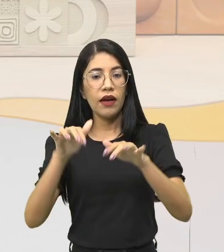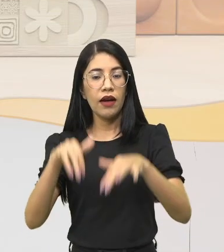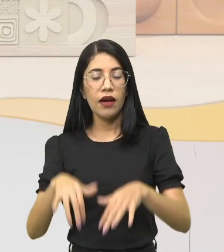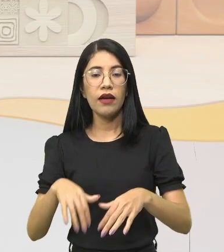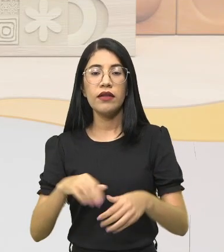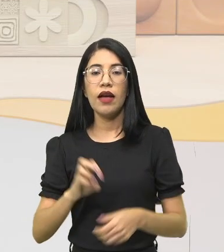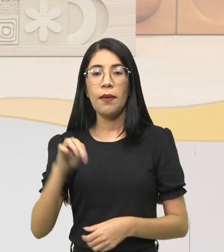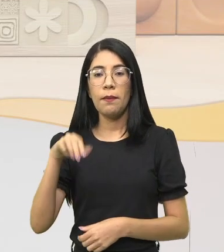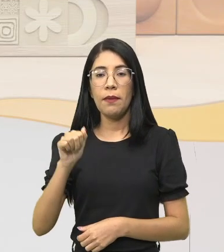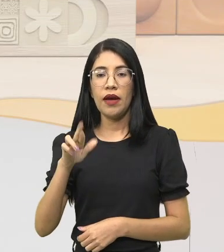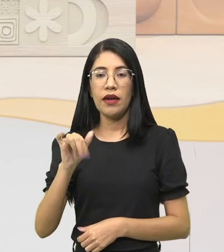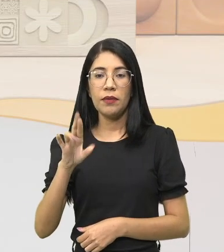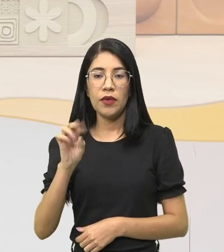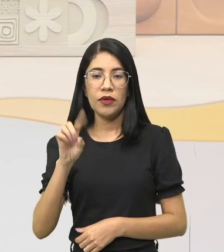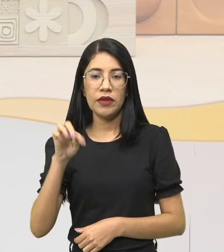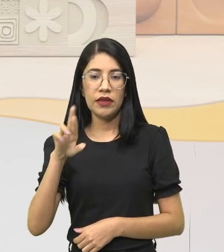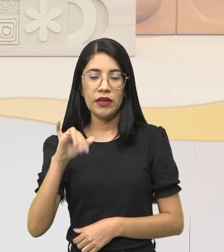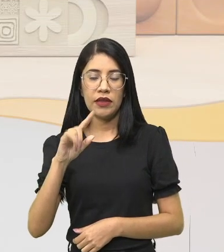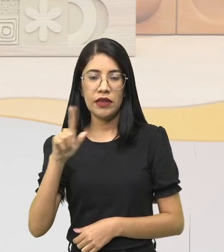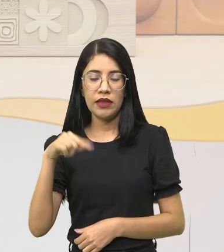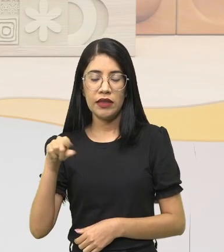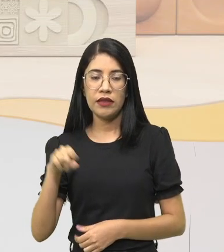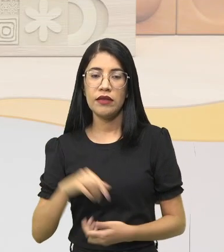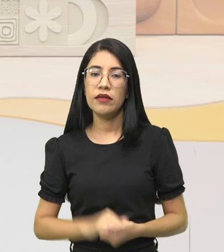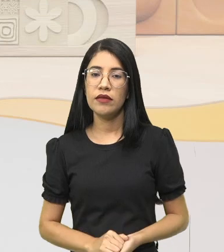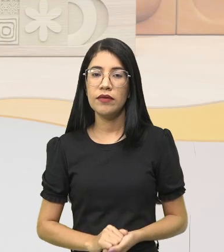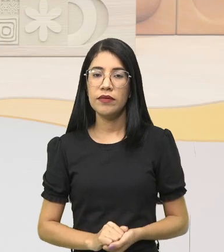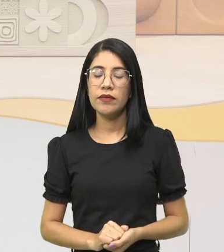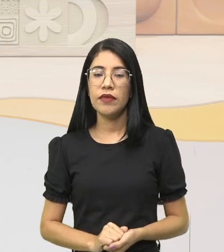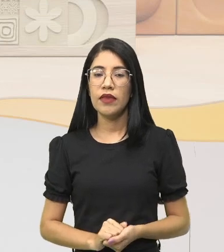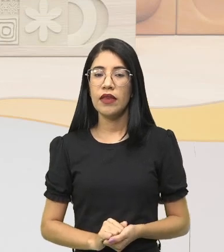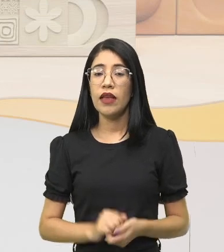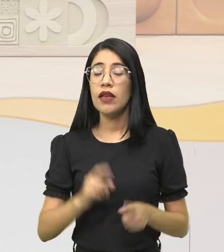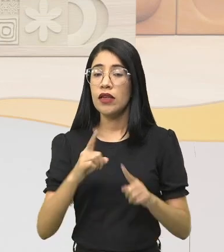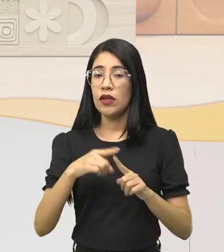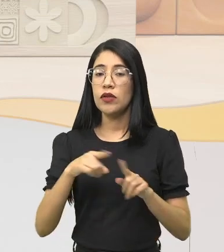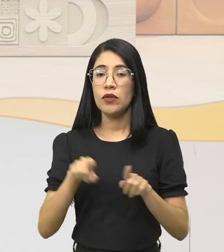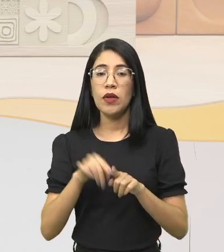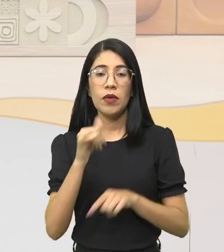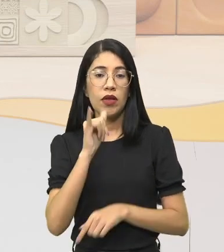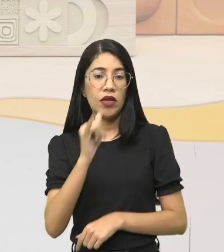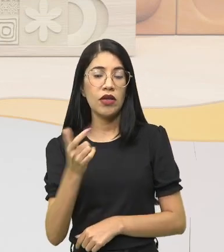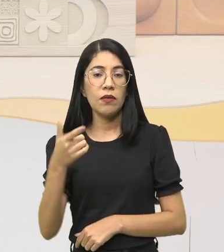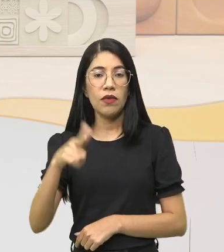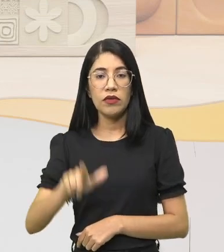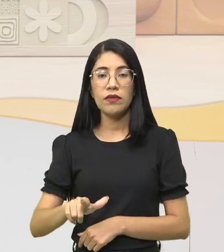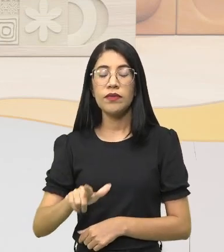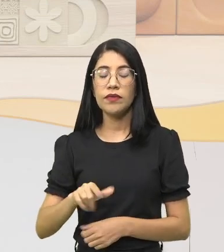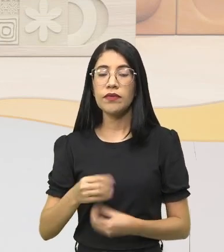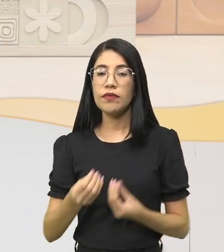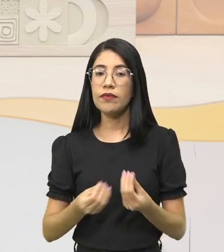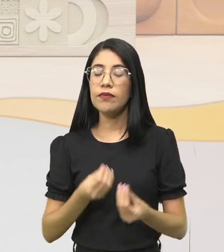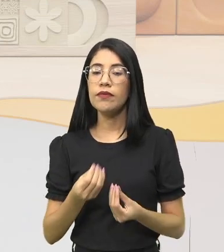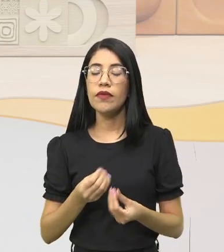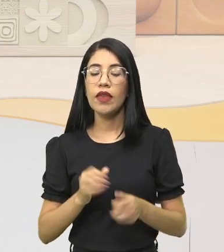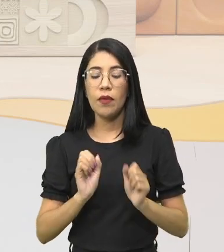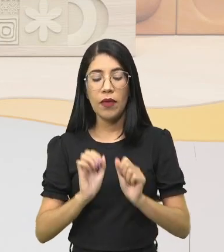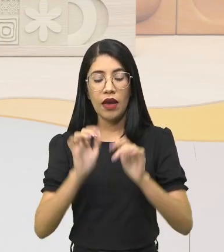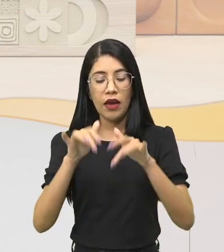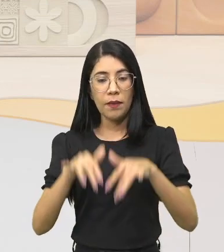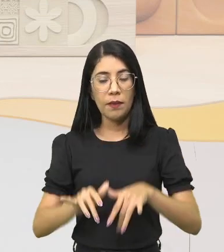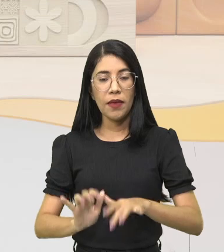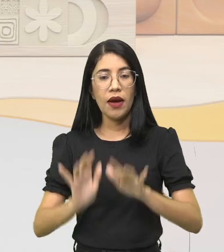maré motriz. Tá? Então aí nós vamos ter uma forma de energia renovável, né? A energia das